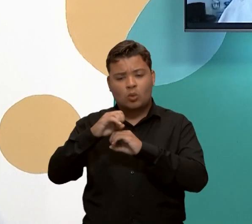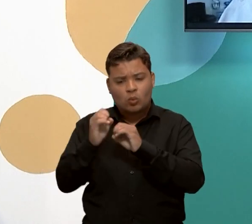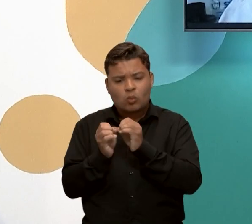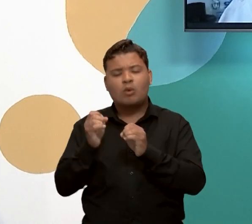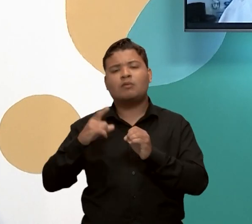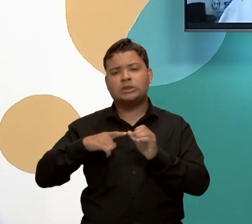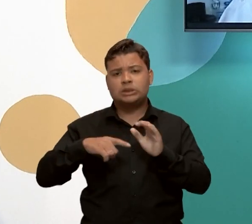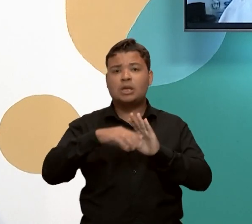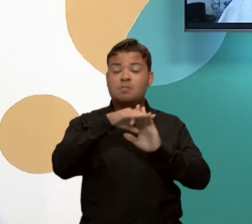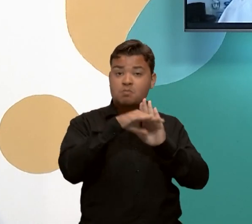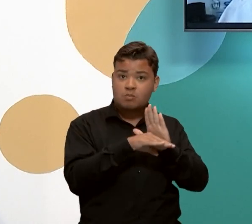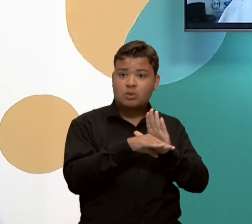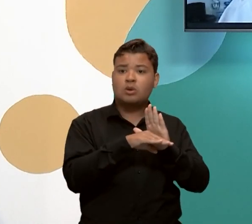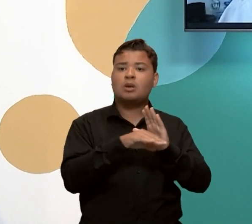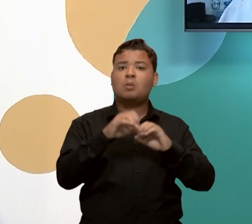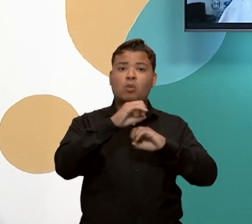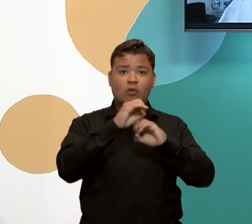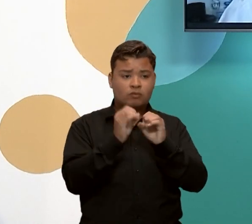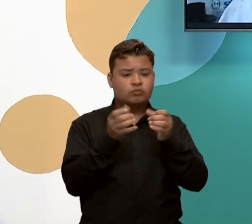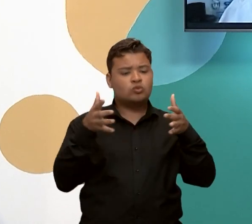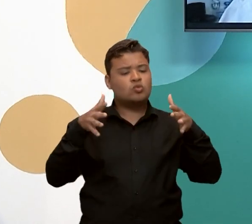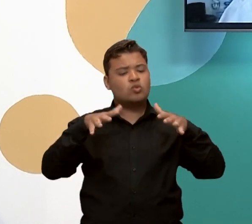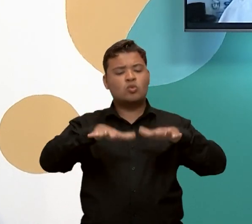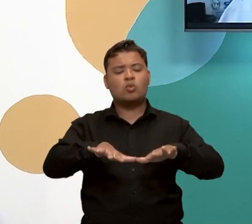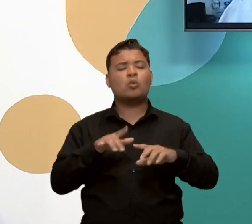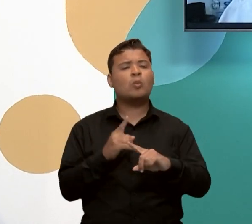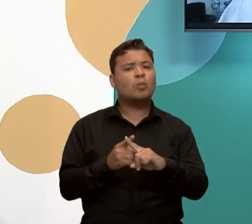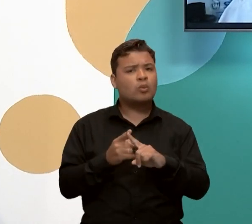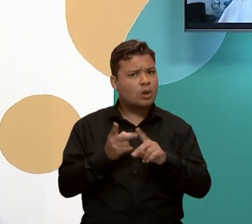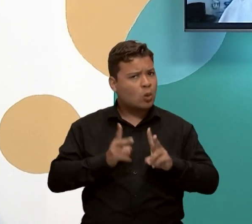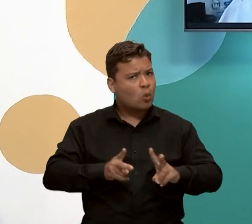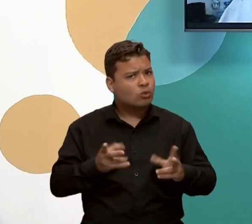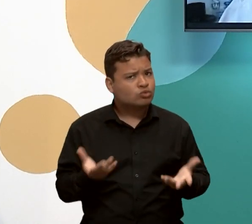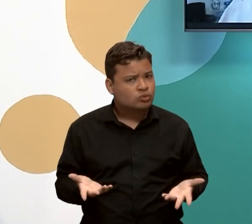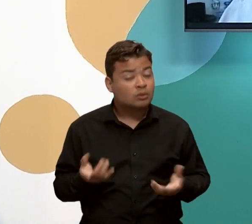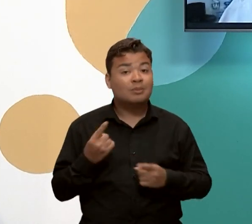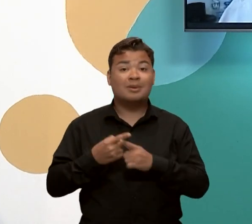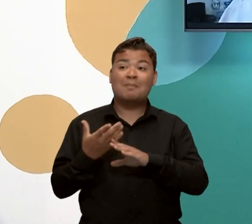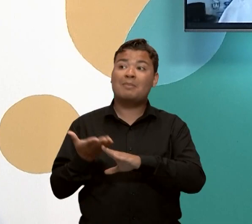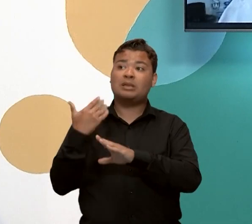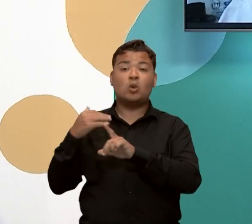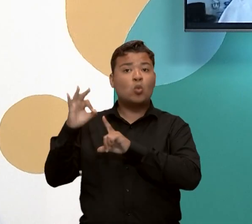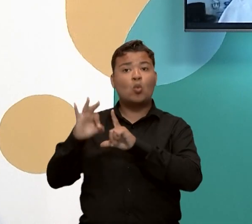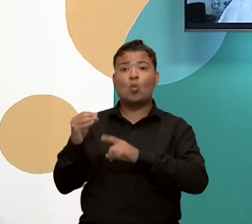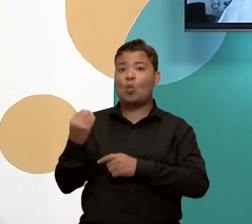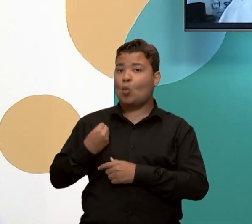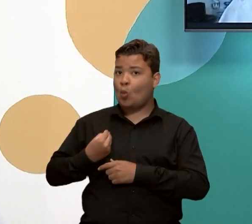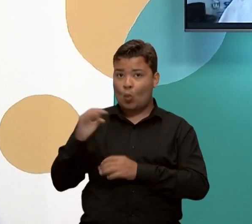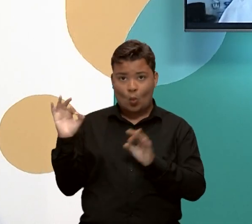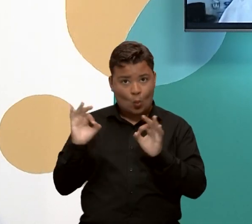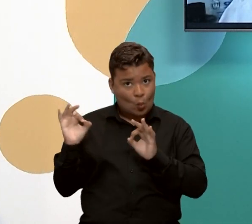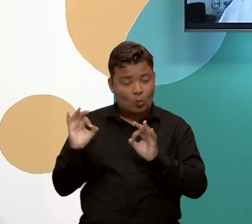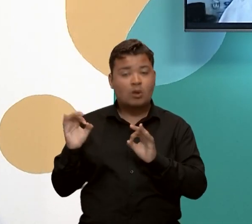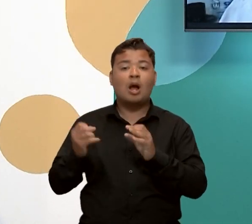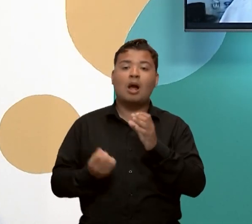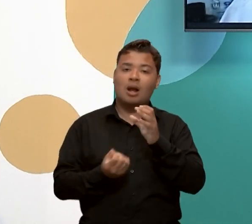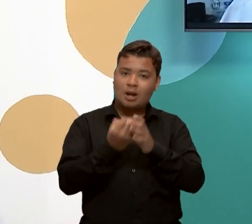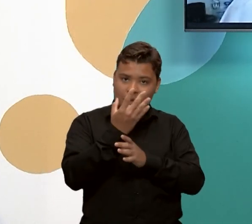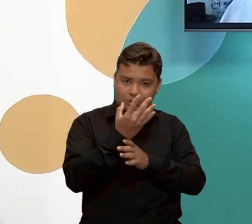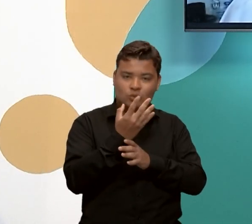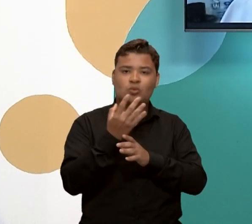UFG Inclui, que foi criado antes da instituição das cotas nas universidades, mesmo depois que já há